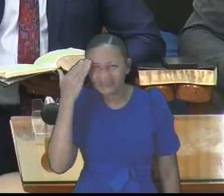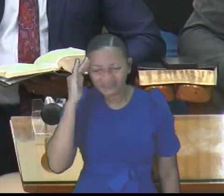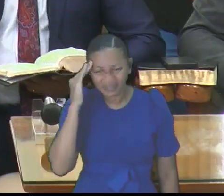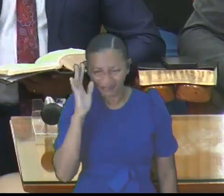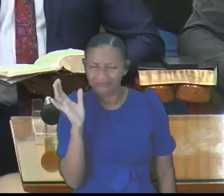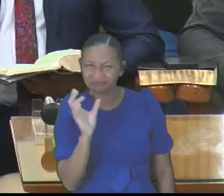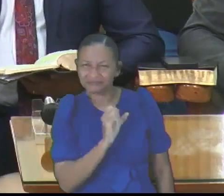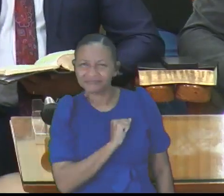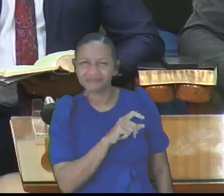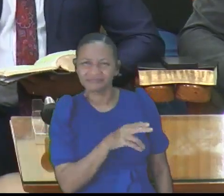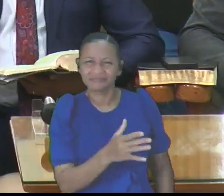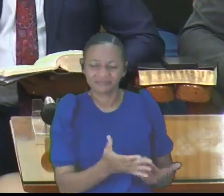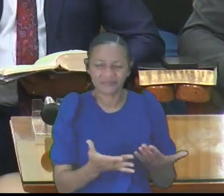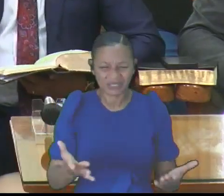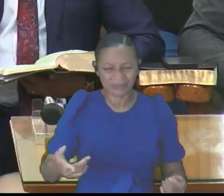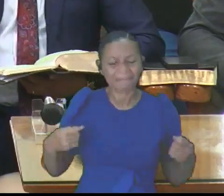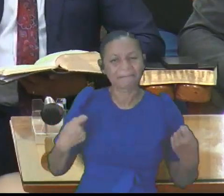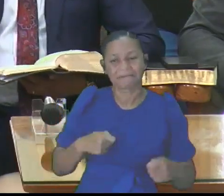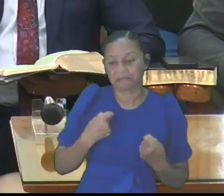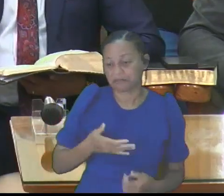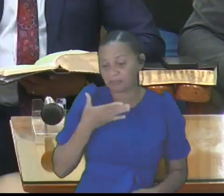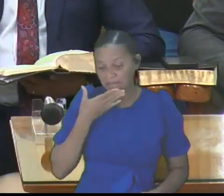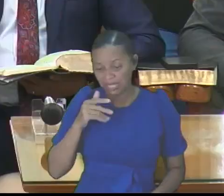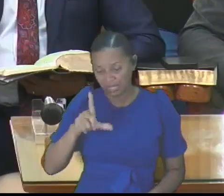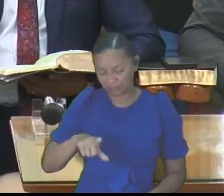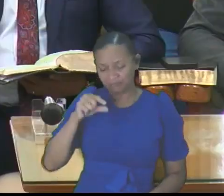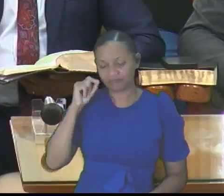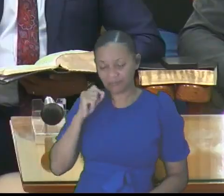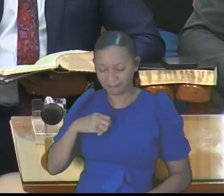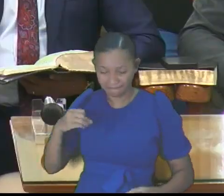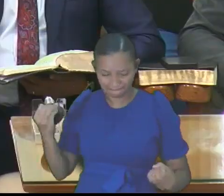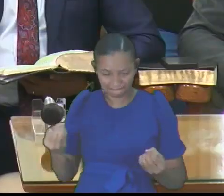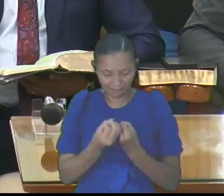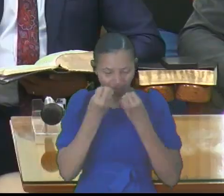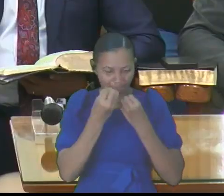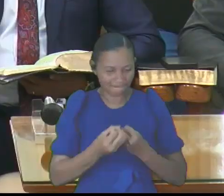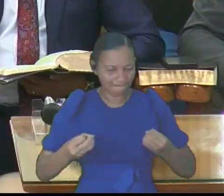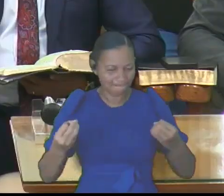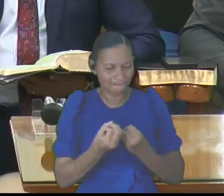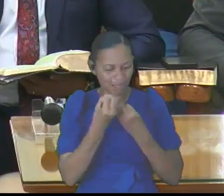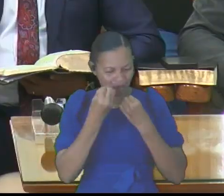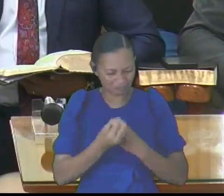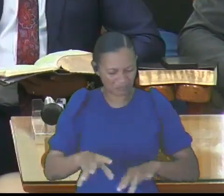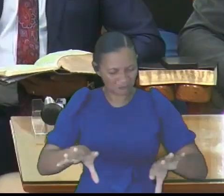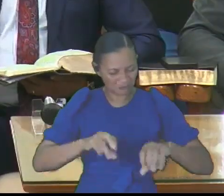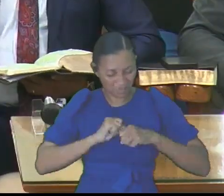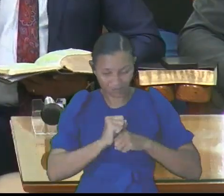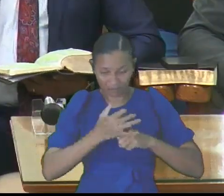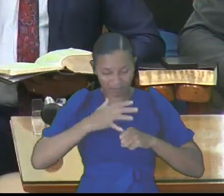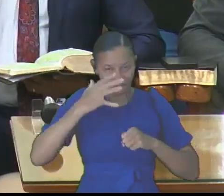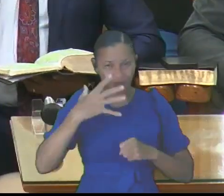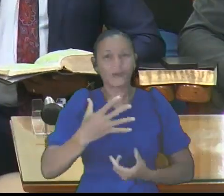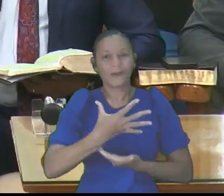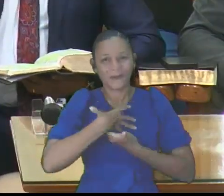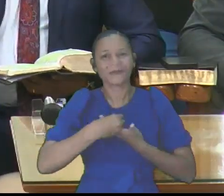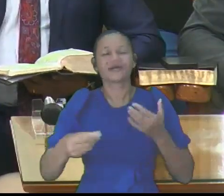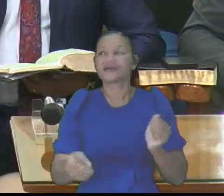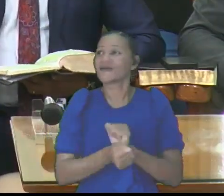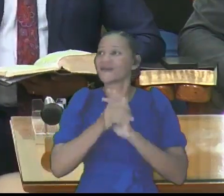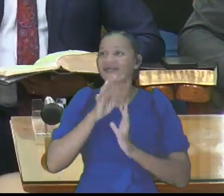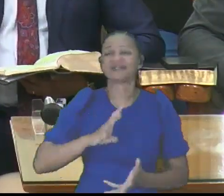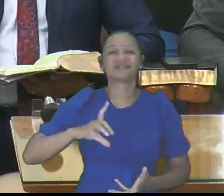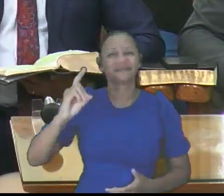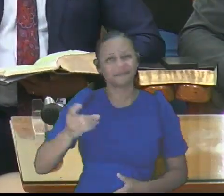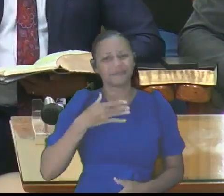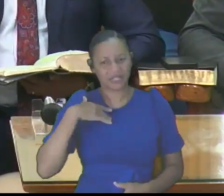amados irmãos? Quem prefere ficar aqui batendo uma pedra na outra? Quem prefere? Dê um glória para Deus nessa hora.